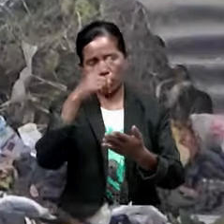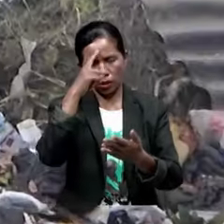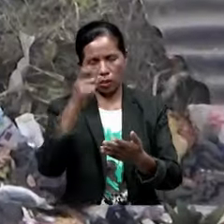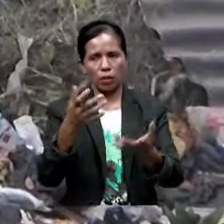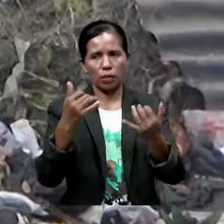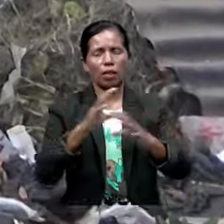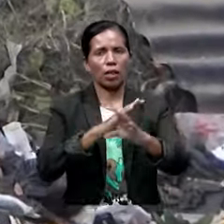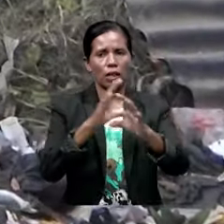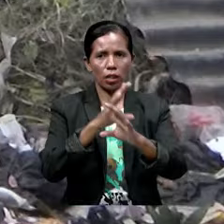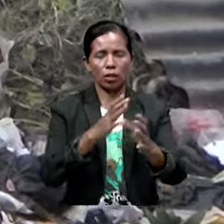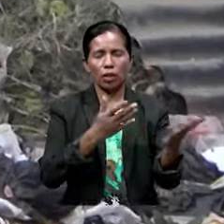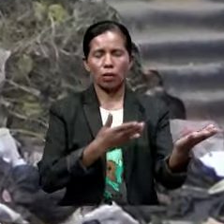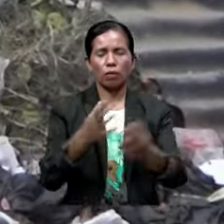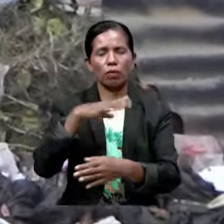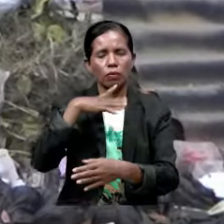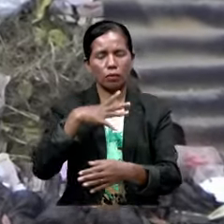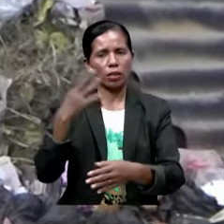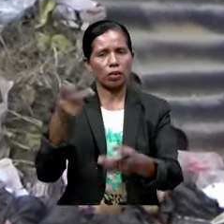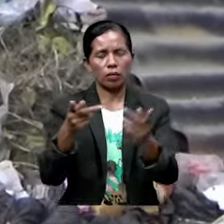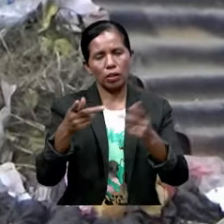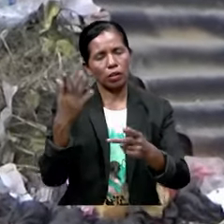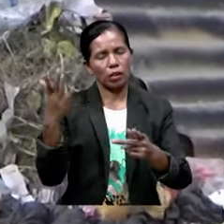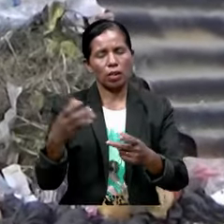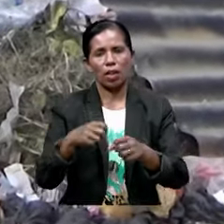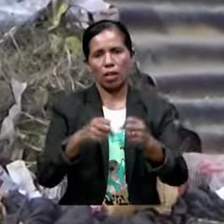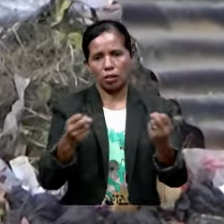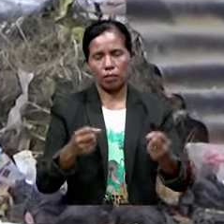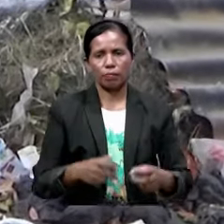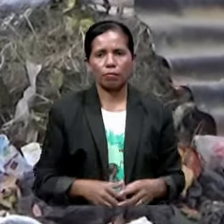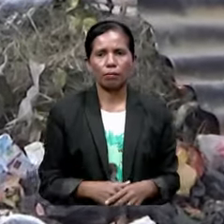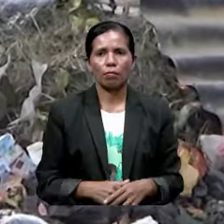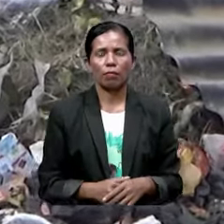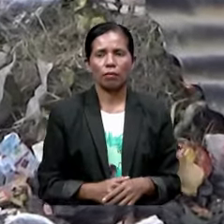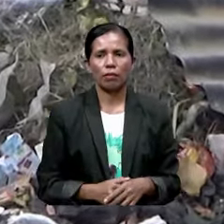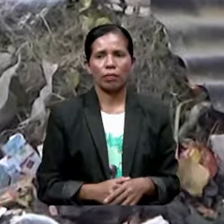kamioneta ne be durante ne tulalisu iha fatin refere avariona Abraung Amaral, GMN.